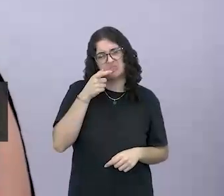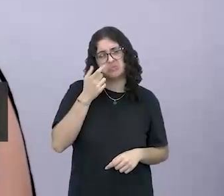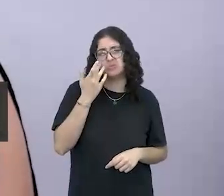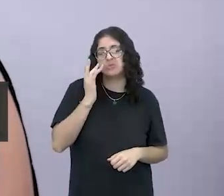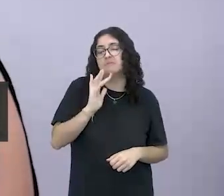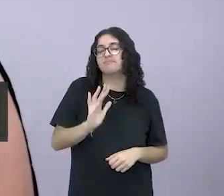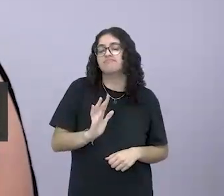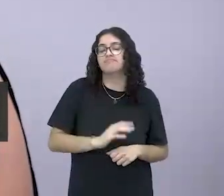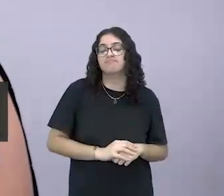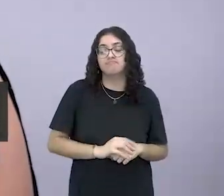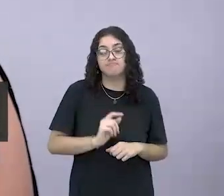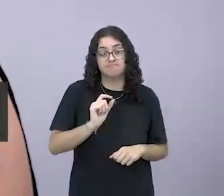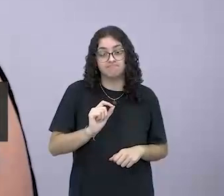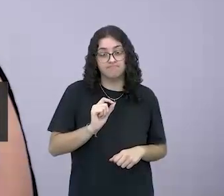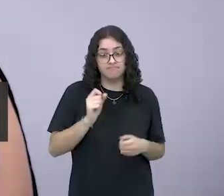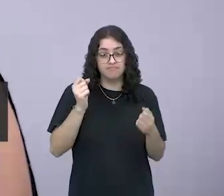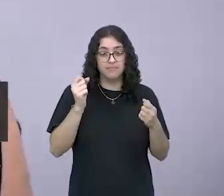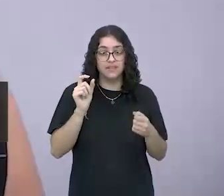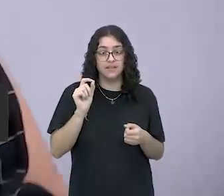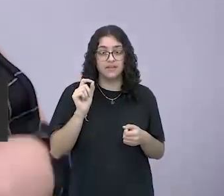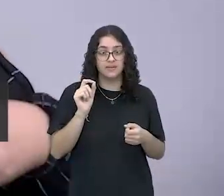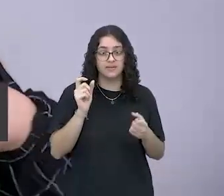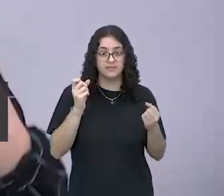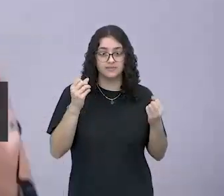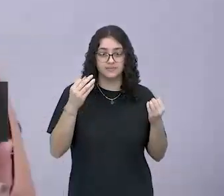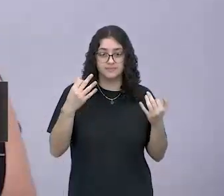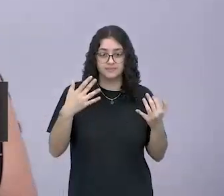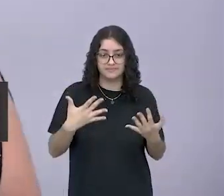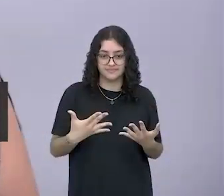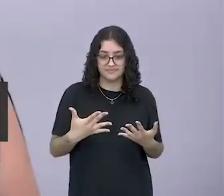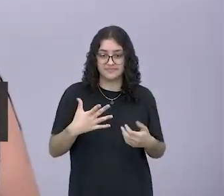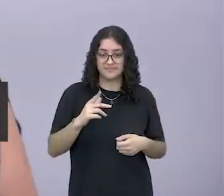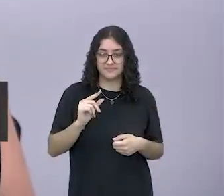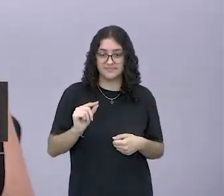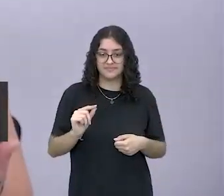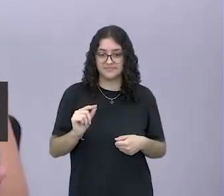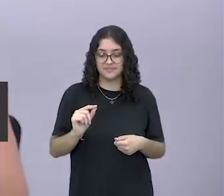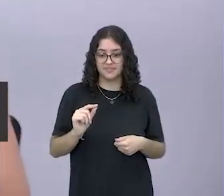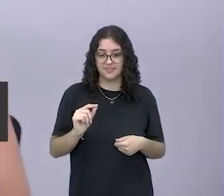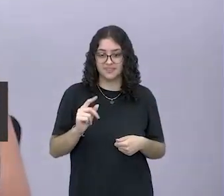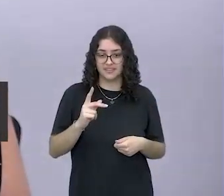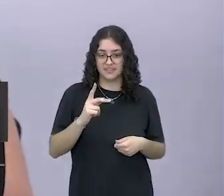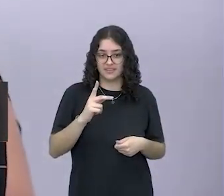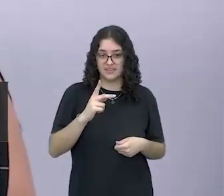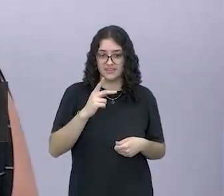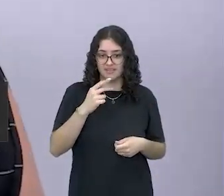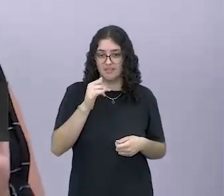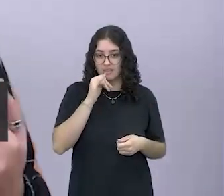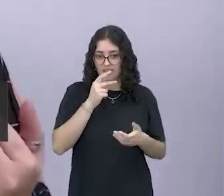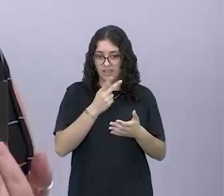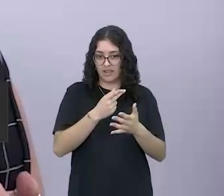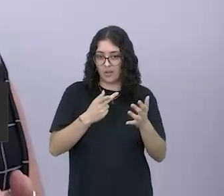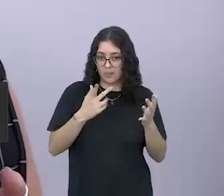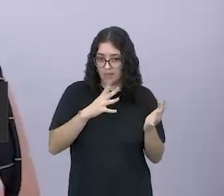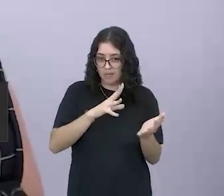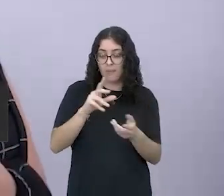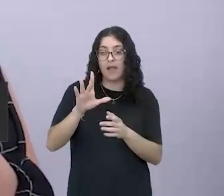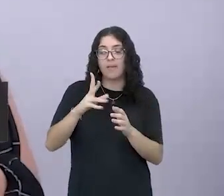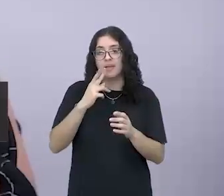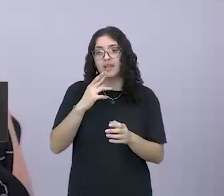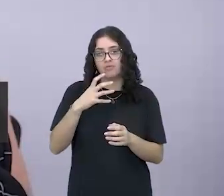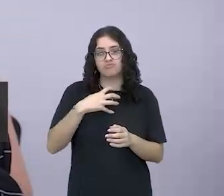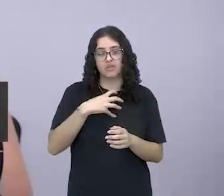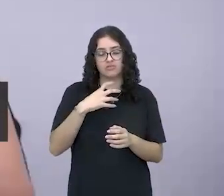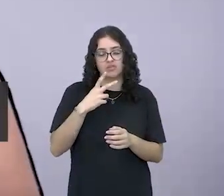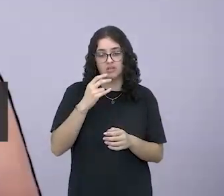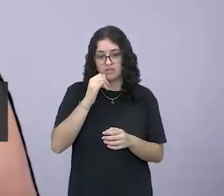assistiram, que ele faz de uma forma, usando... Ele não fala desenho universal, mas é uma forma. Sim. Porque